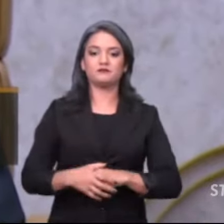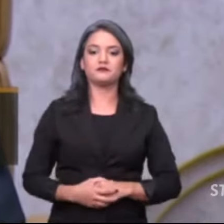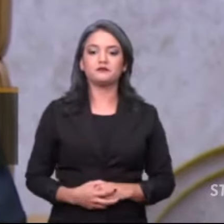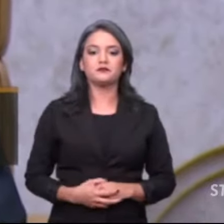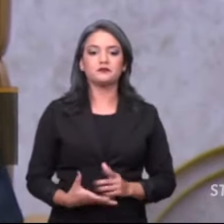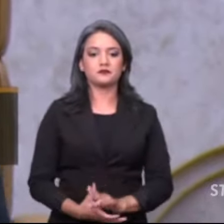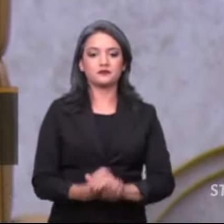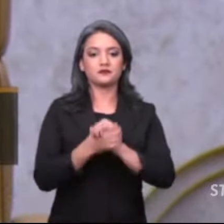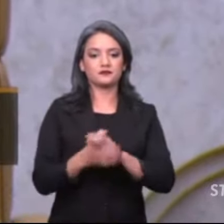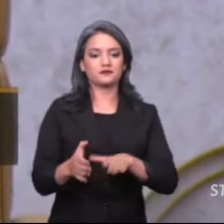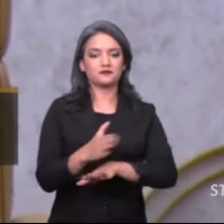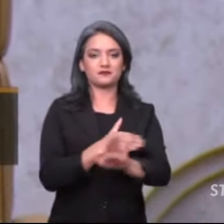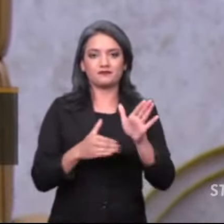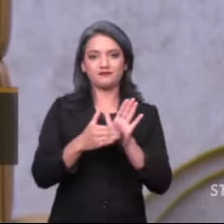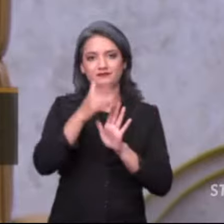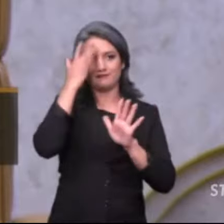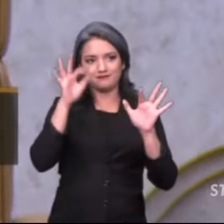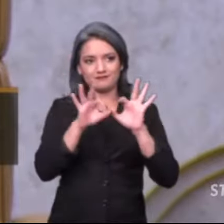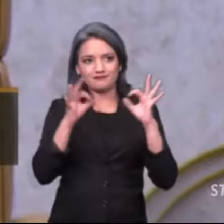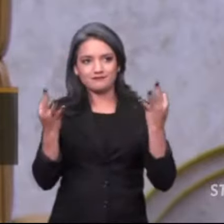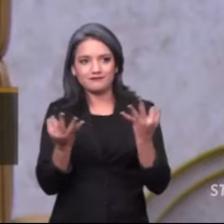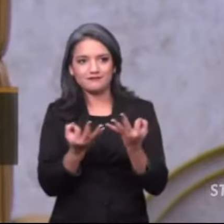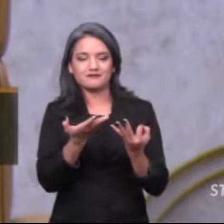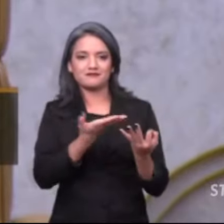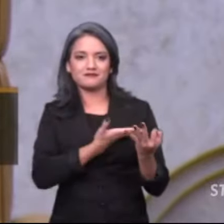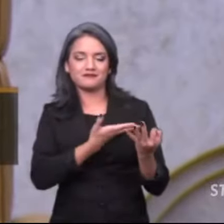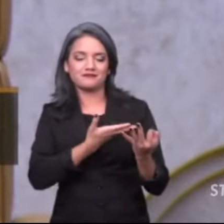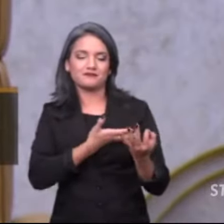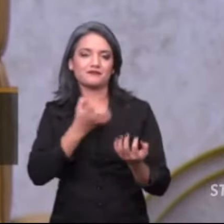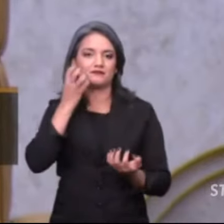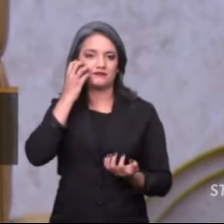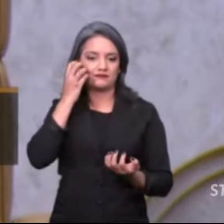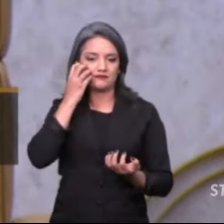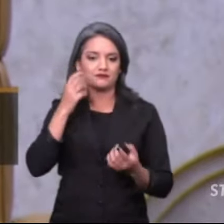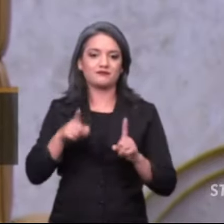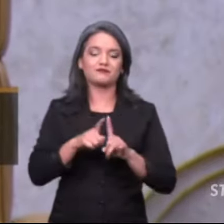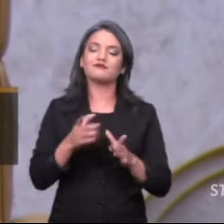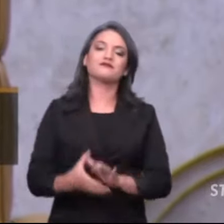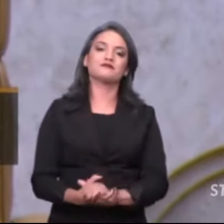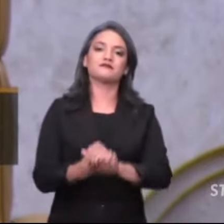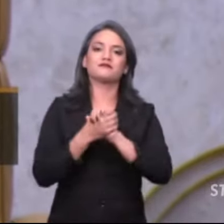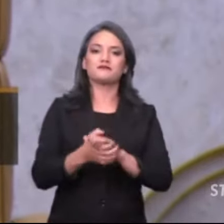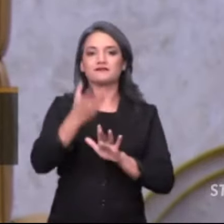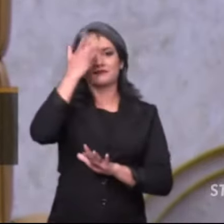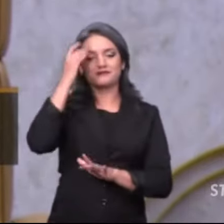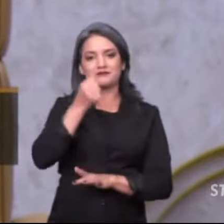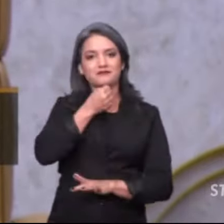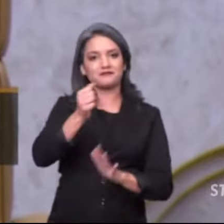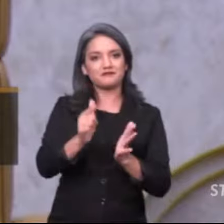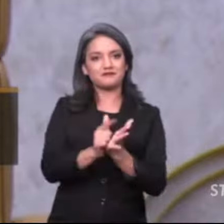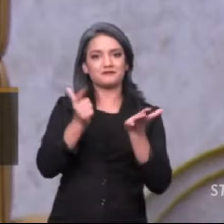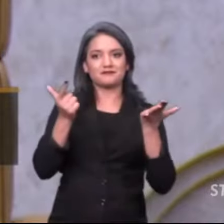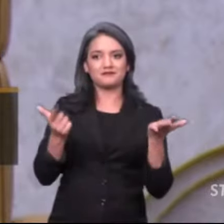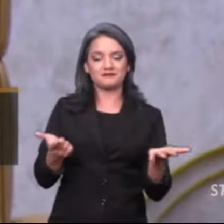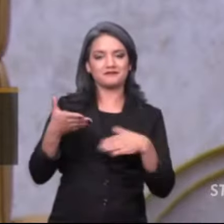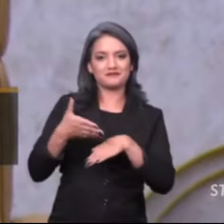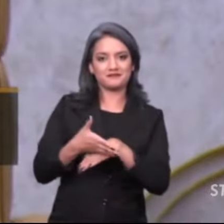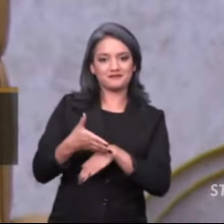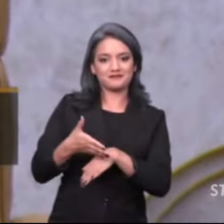Cumprimento todos os familiares e amigos do Empossando, cumprimento os profissionais de imprensa que prestigiam essa